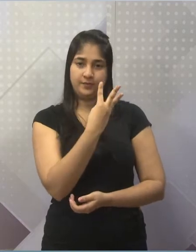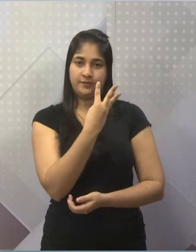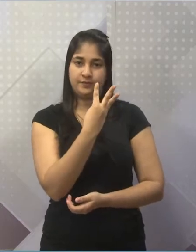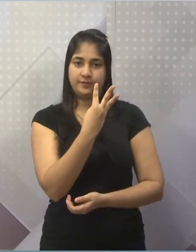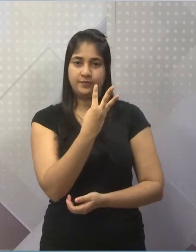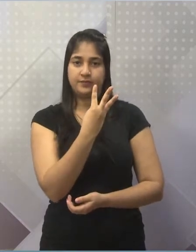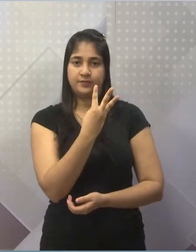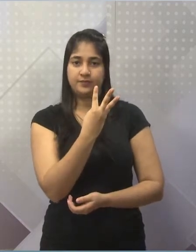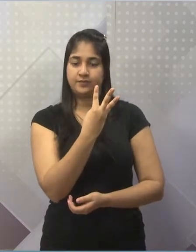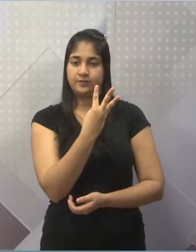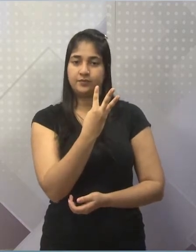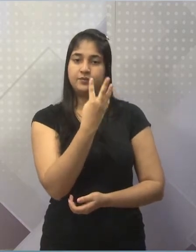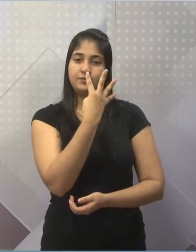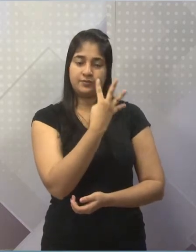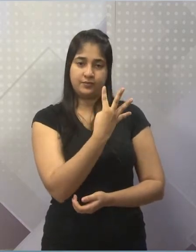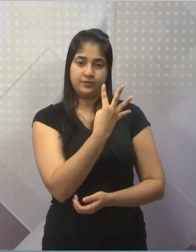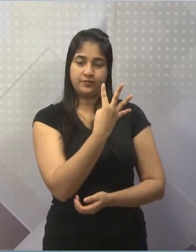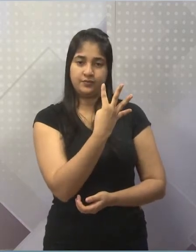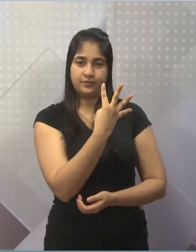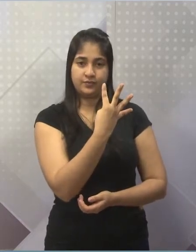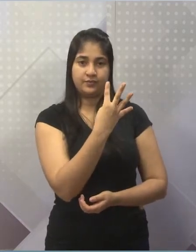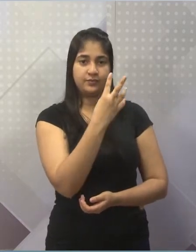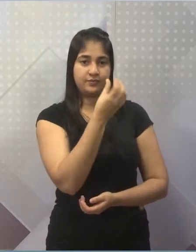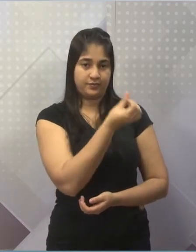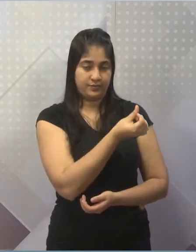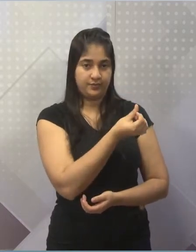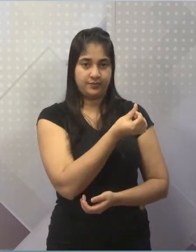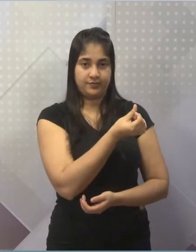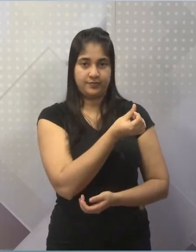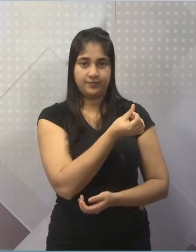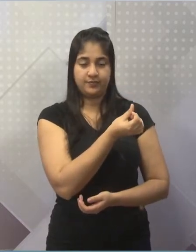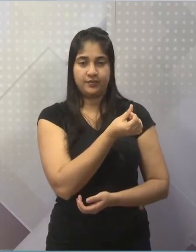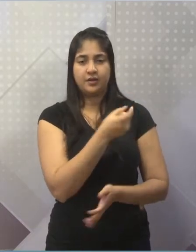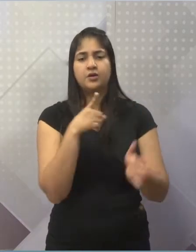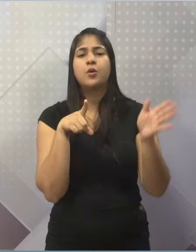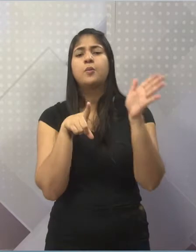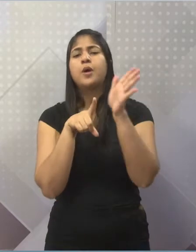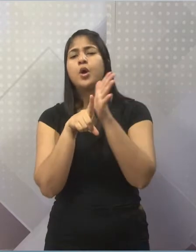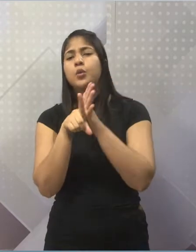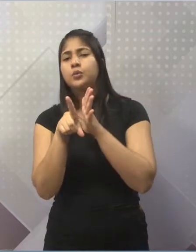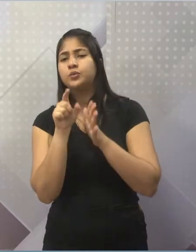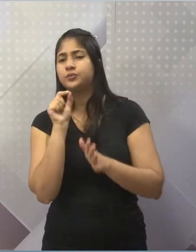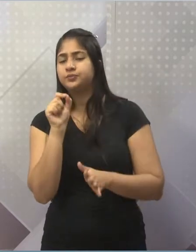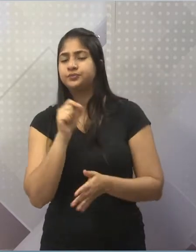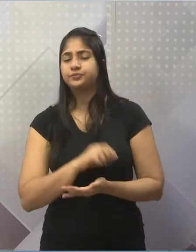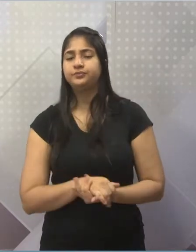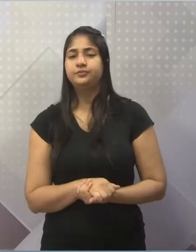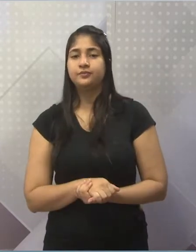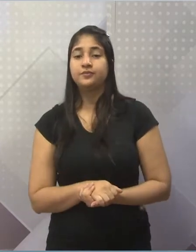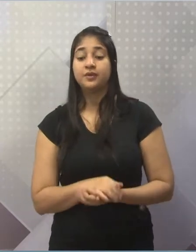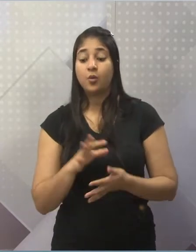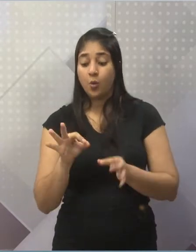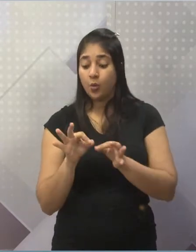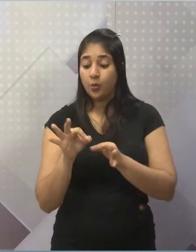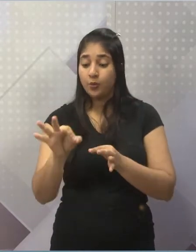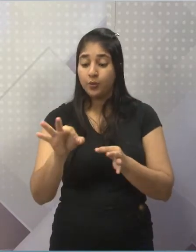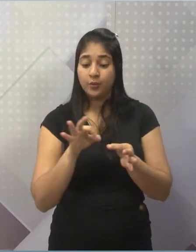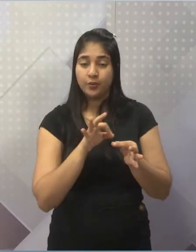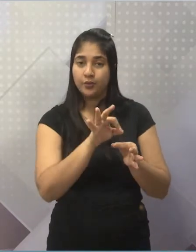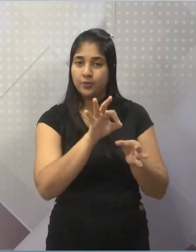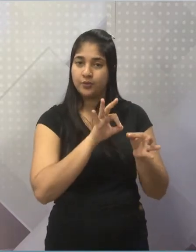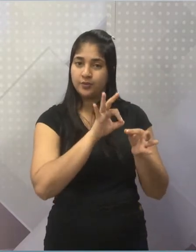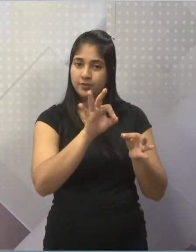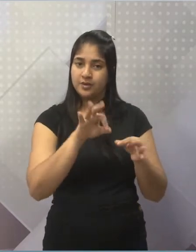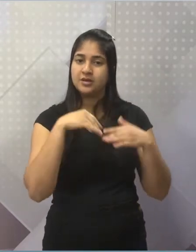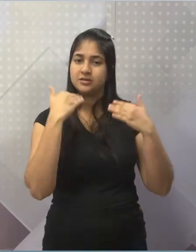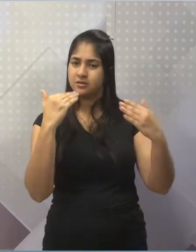3, 4 e 6, eu pergunto a vocês, esses segmentos, eles